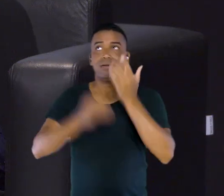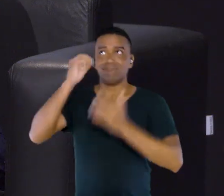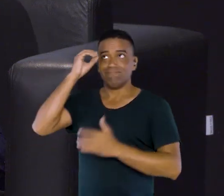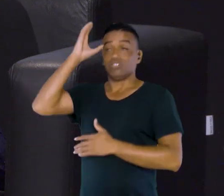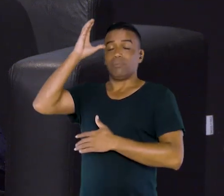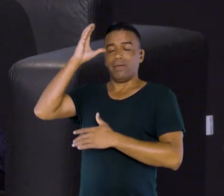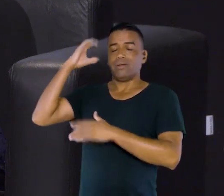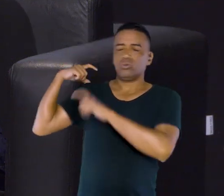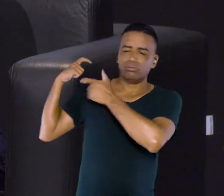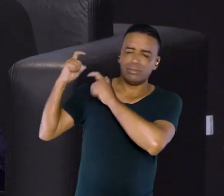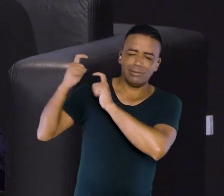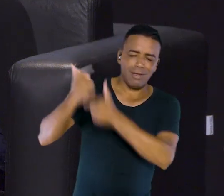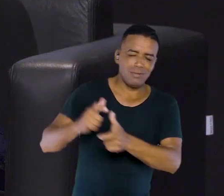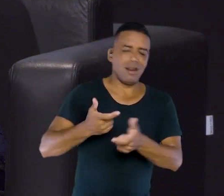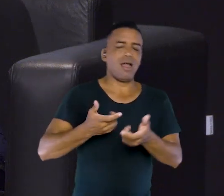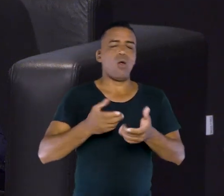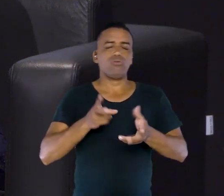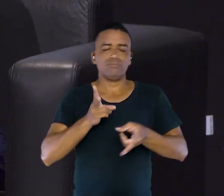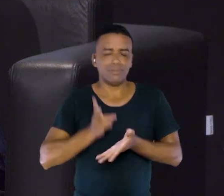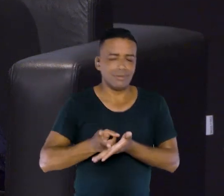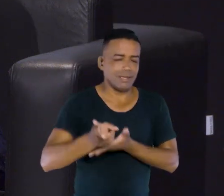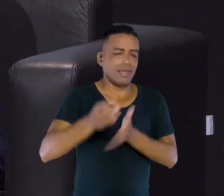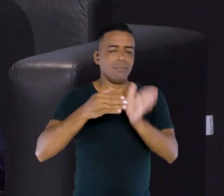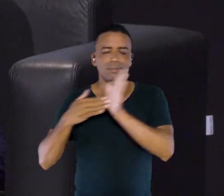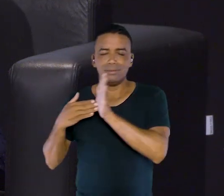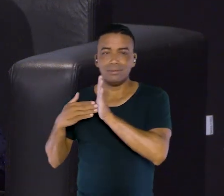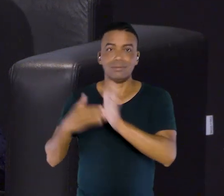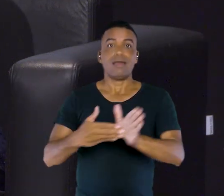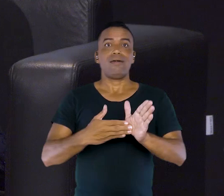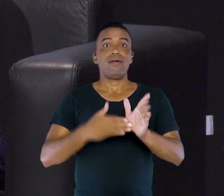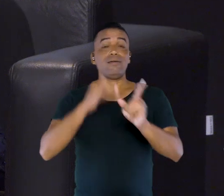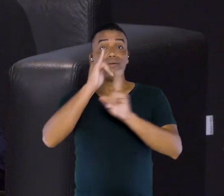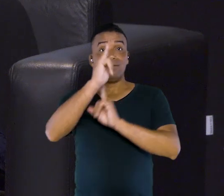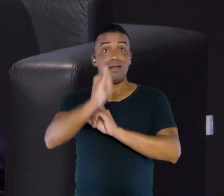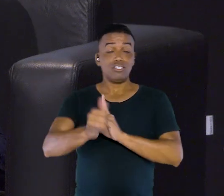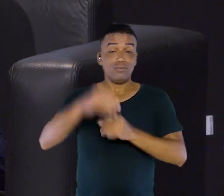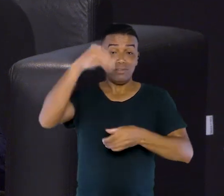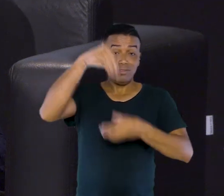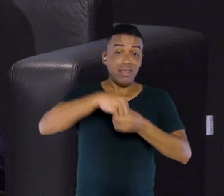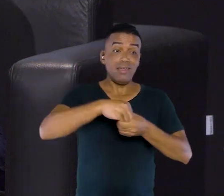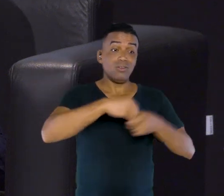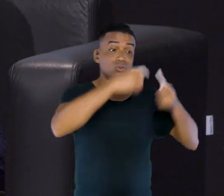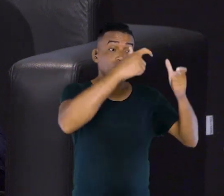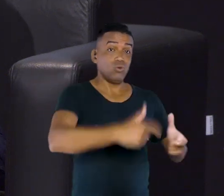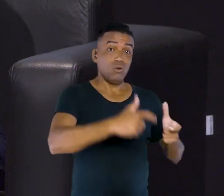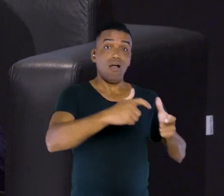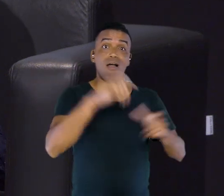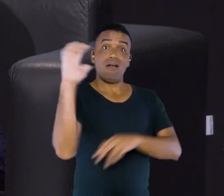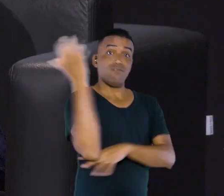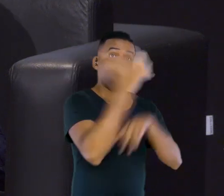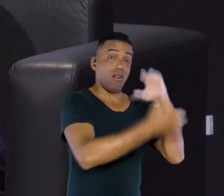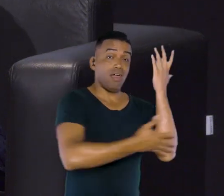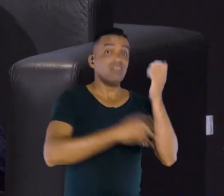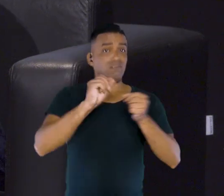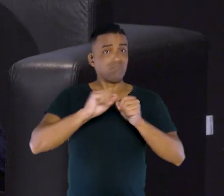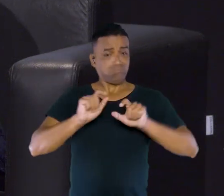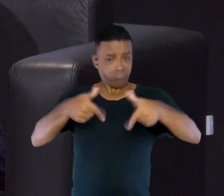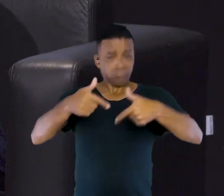essa sabedoria ancestral, que a gente segue essas narrativas, a gente, dentro do território, a gente está fazendo